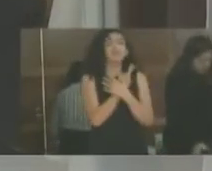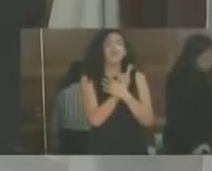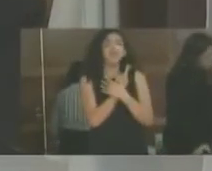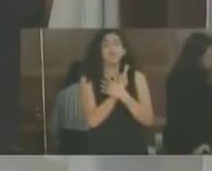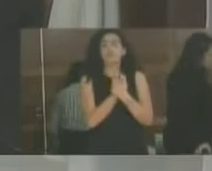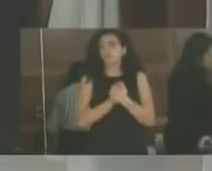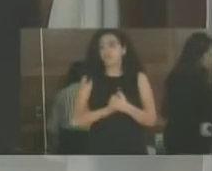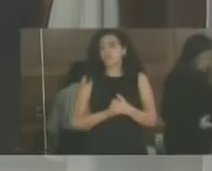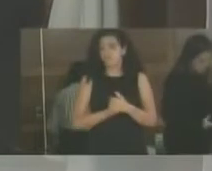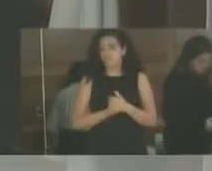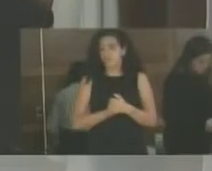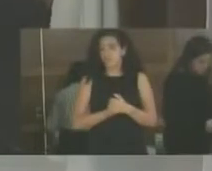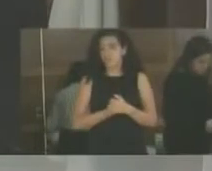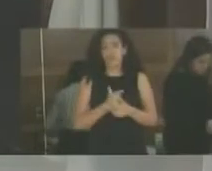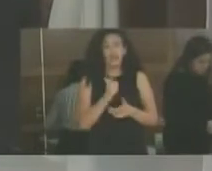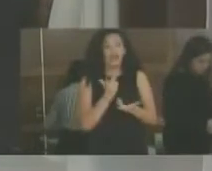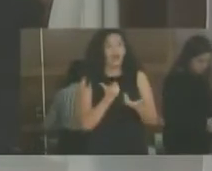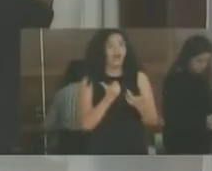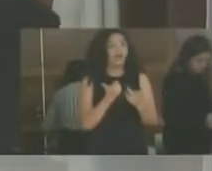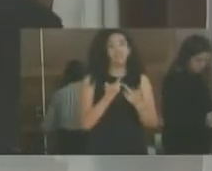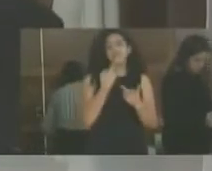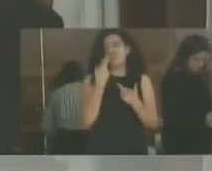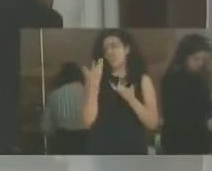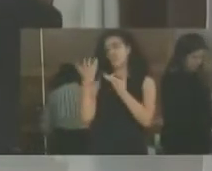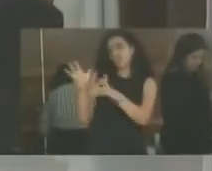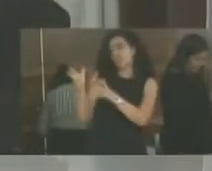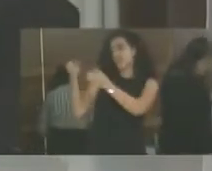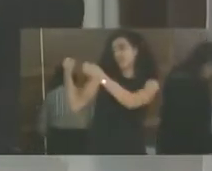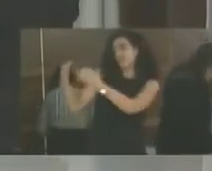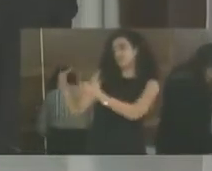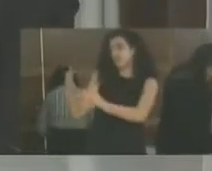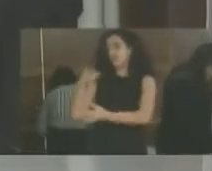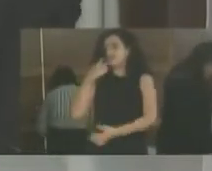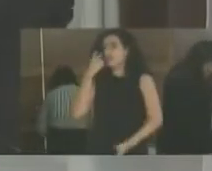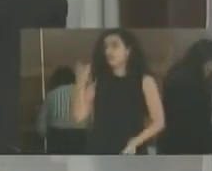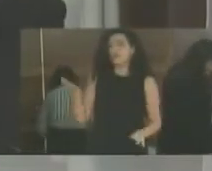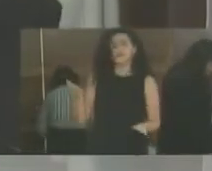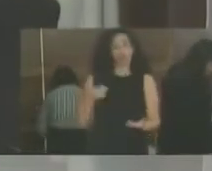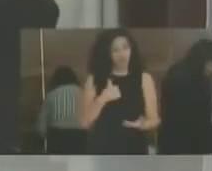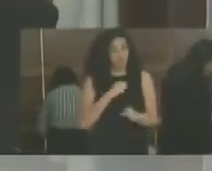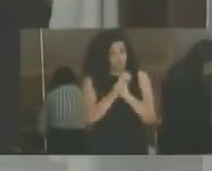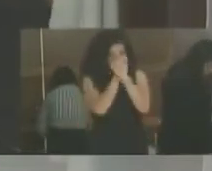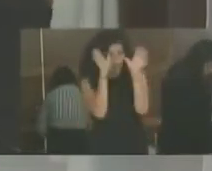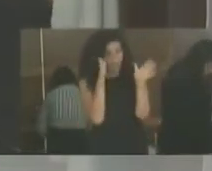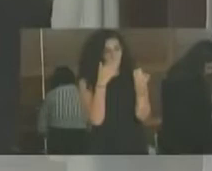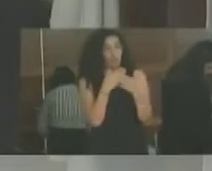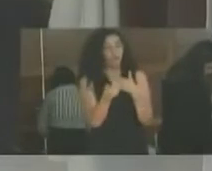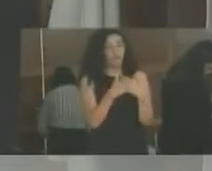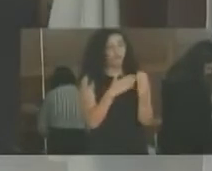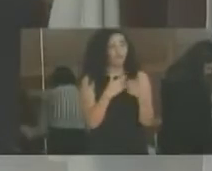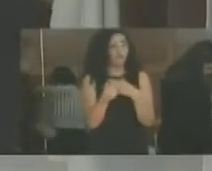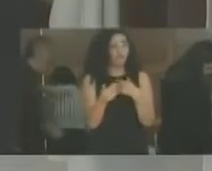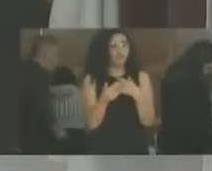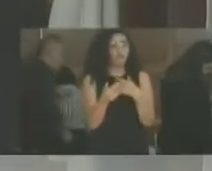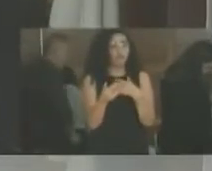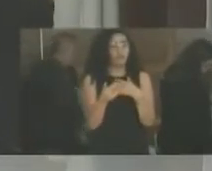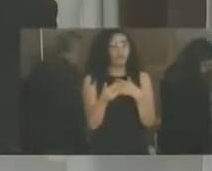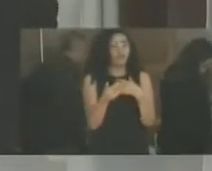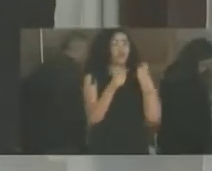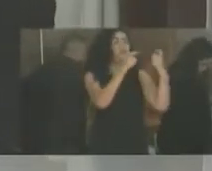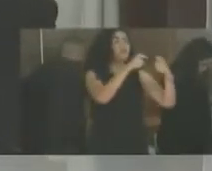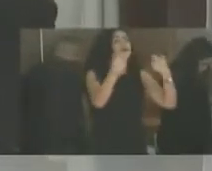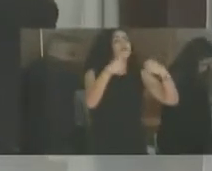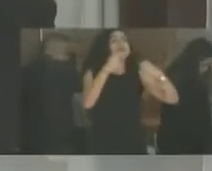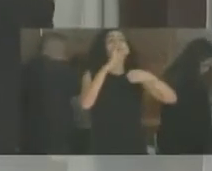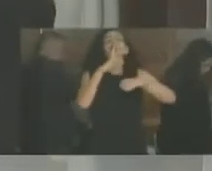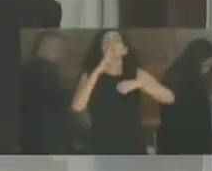O que está vendo? E aí tem essa mania de não querer dar explicação para o vereador. Então, quero deixar claro, qualquer órgão tem que atender o vereador, tá? E